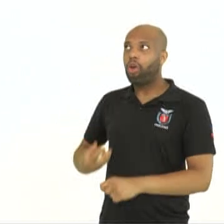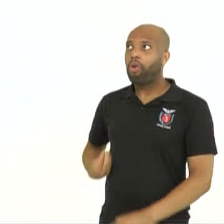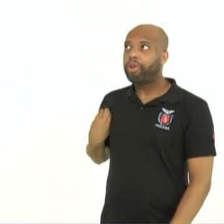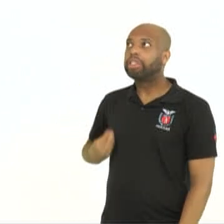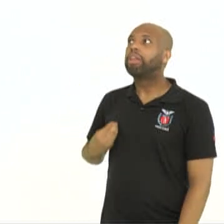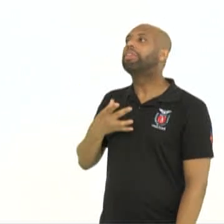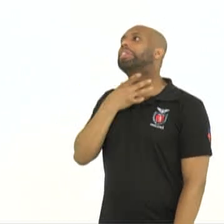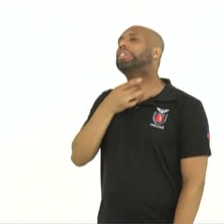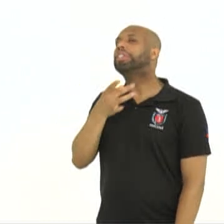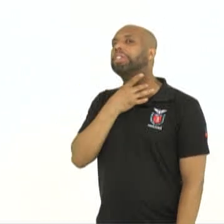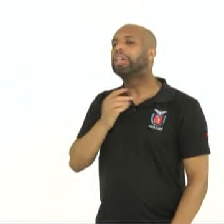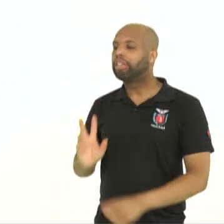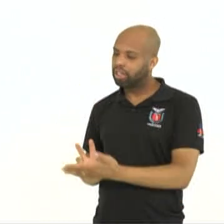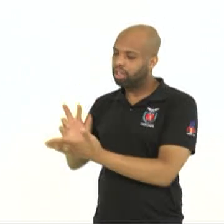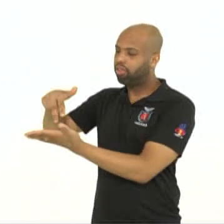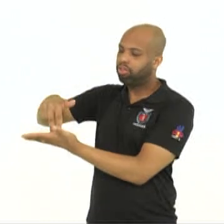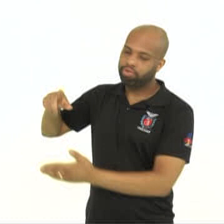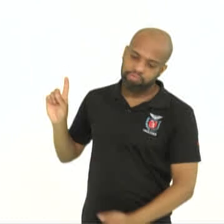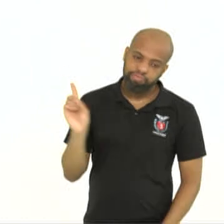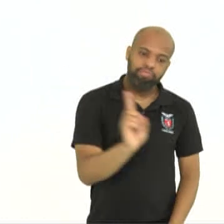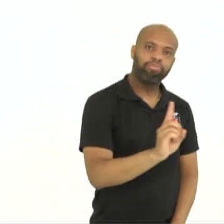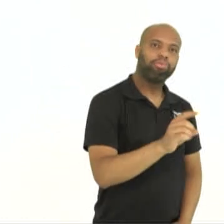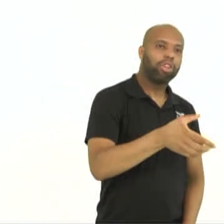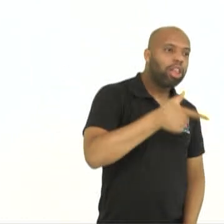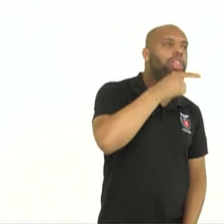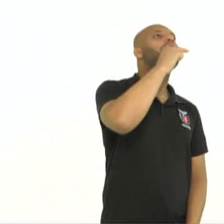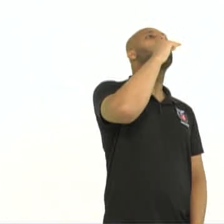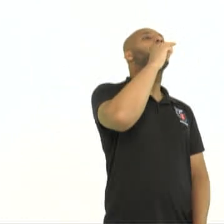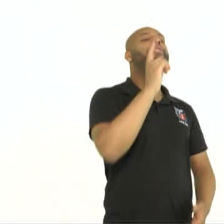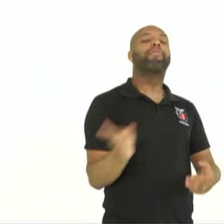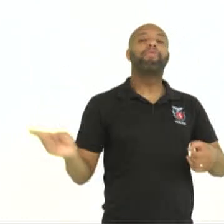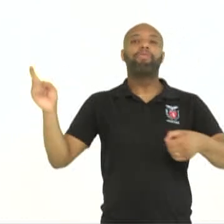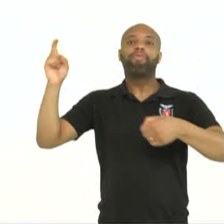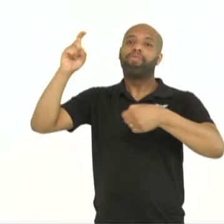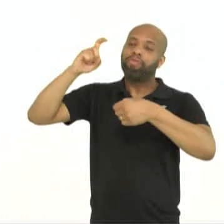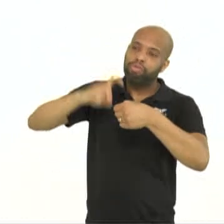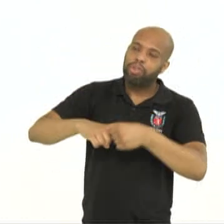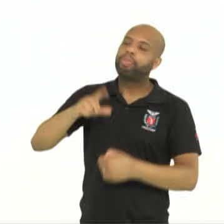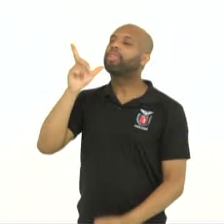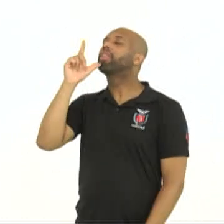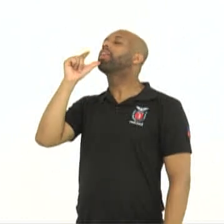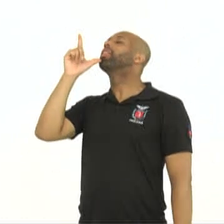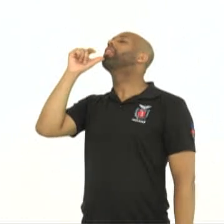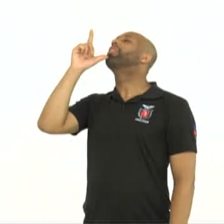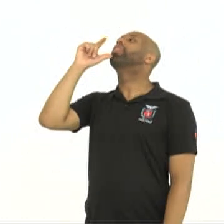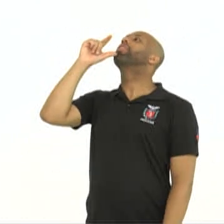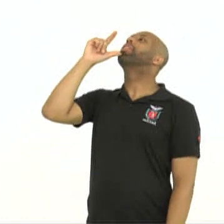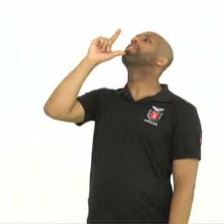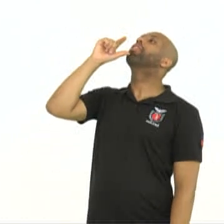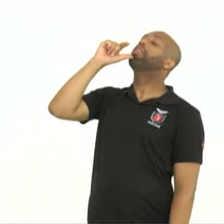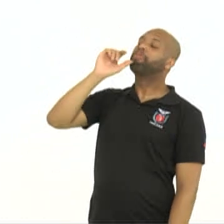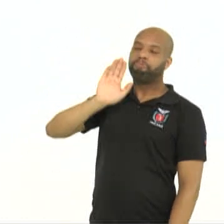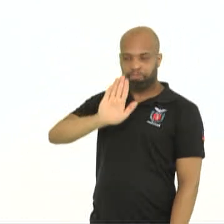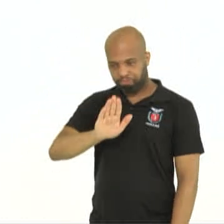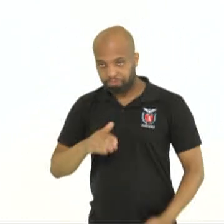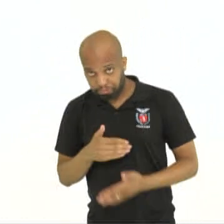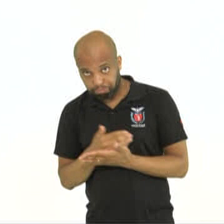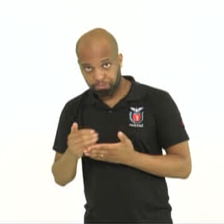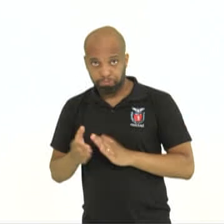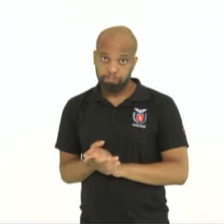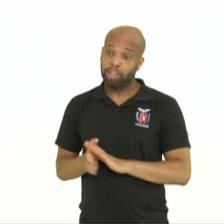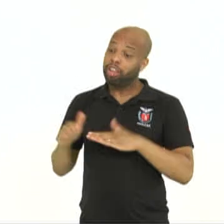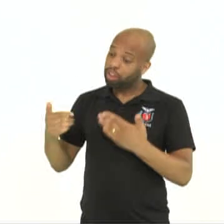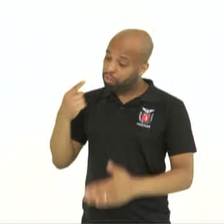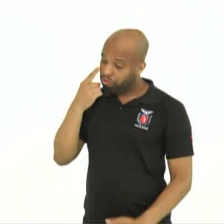com sede e foi buscar água na cozinha. Depois de retornar, bebeu a água bem devagarinho até recomeçar.